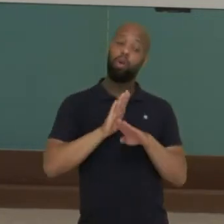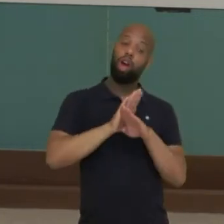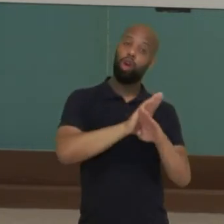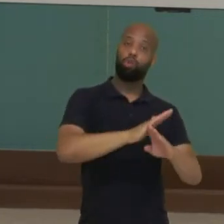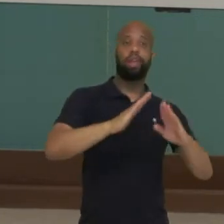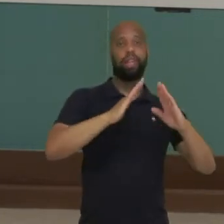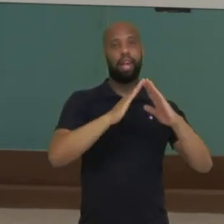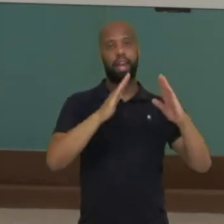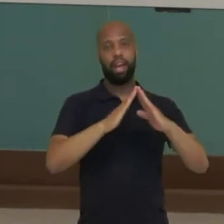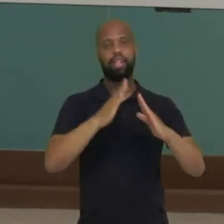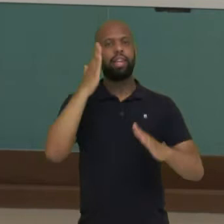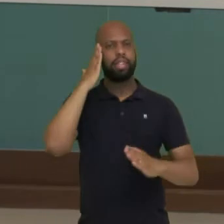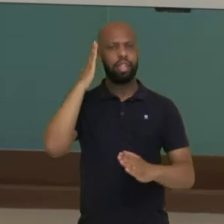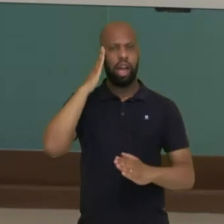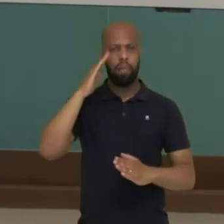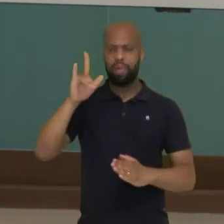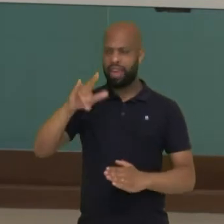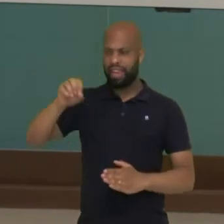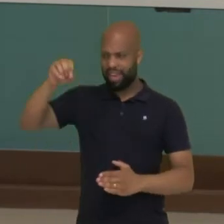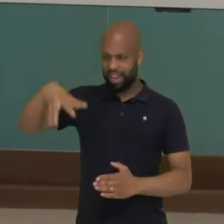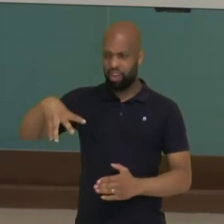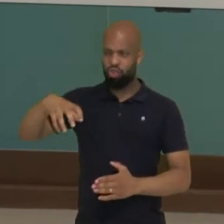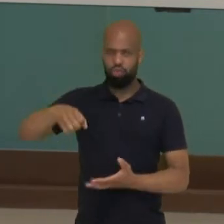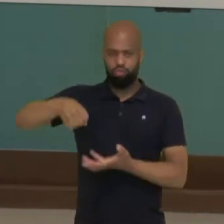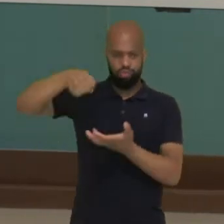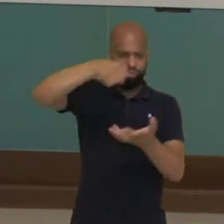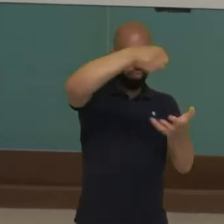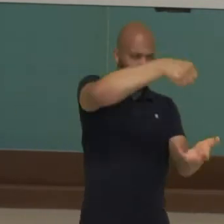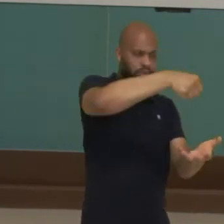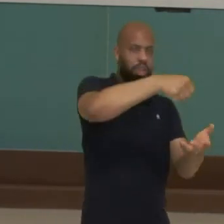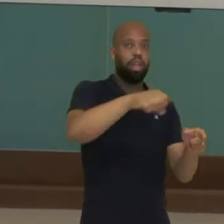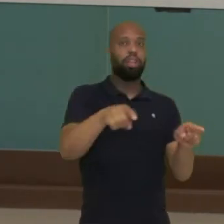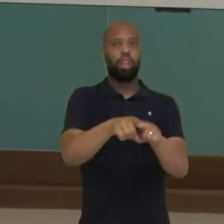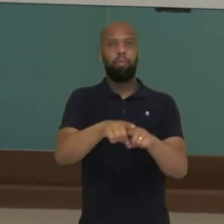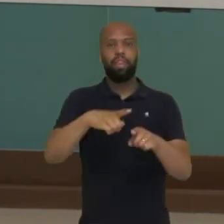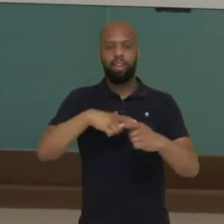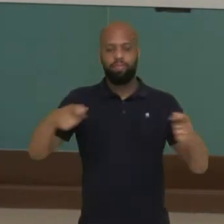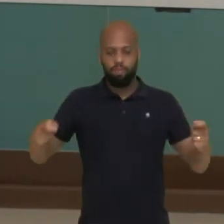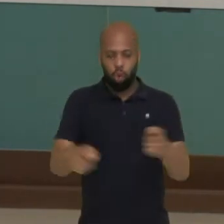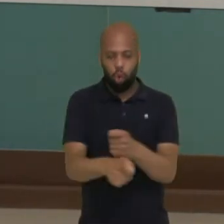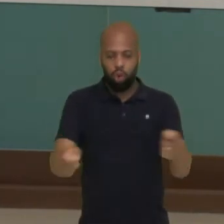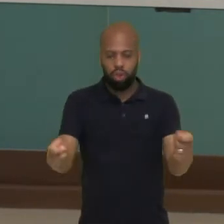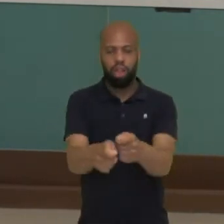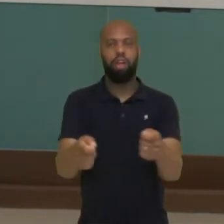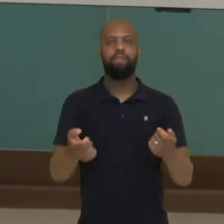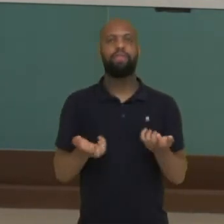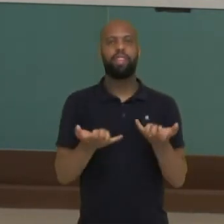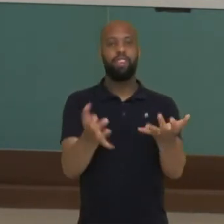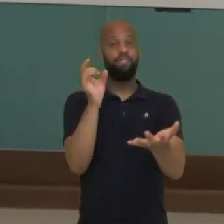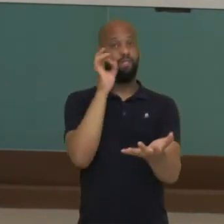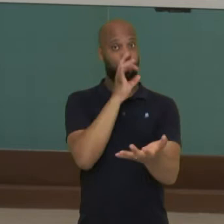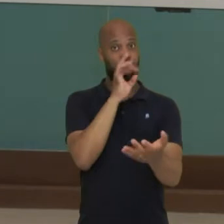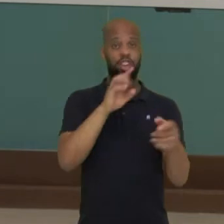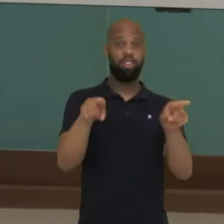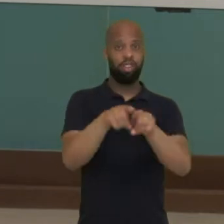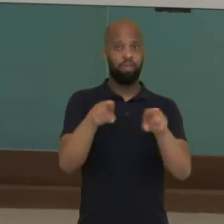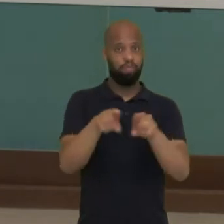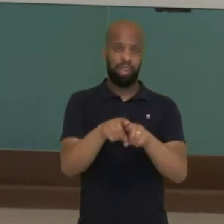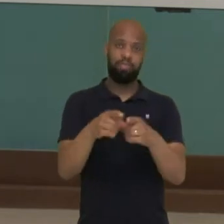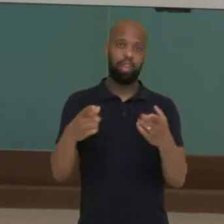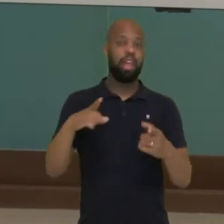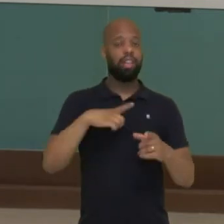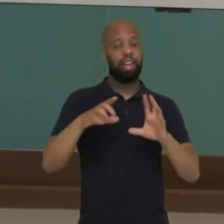o lixo para fora, cortar grama, coisa que a criança não fazia e o adolescente ou pré-adolescente começa a fazer. Ter um pouco mais de liberdade